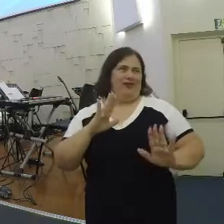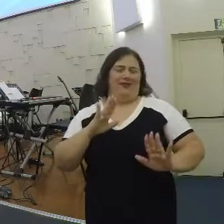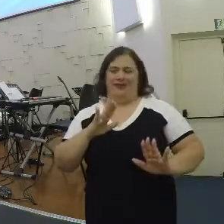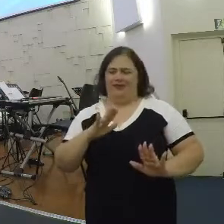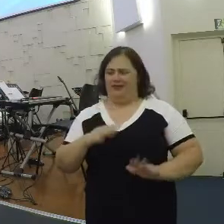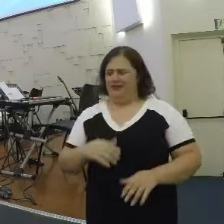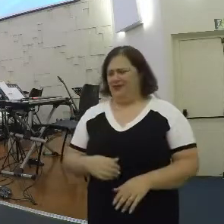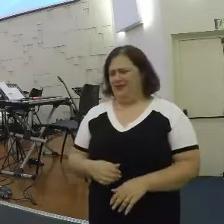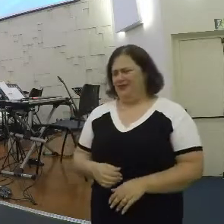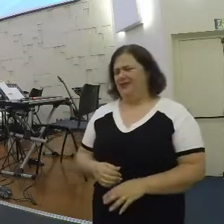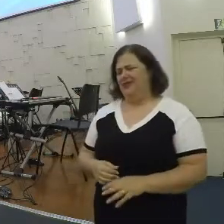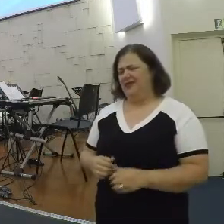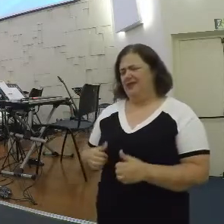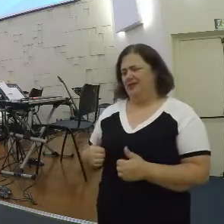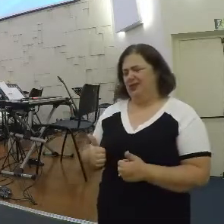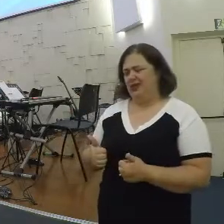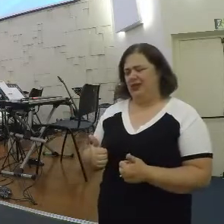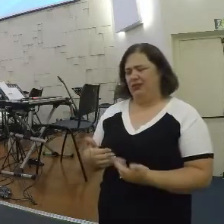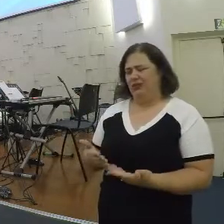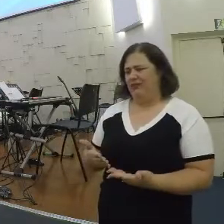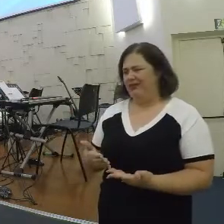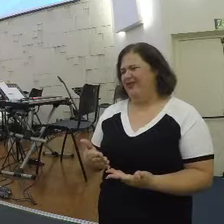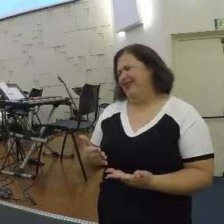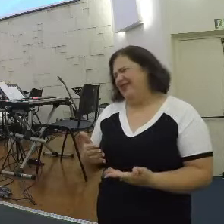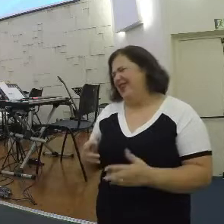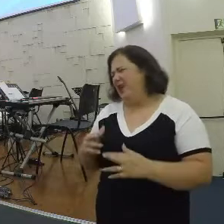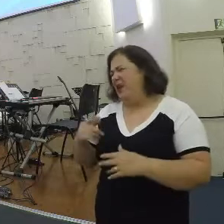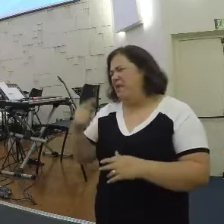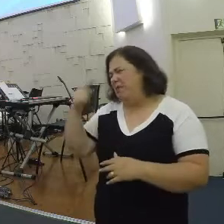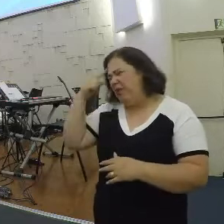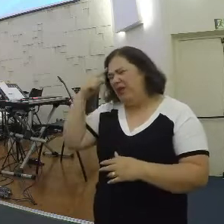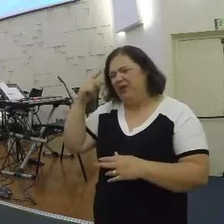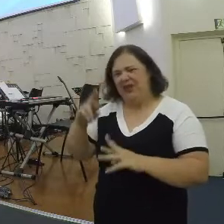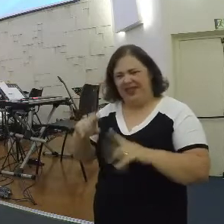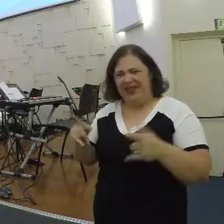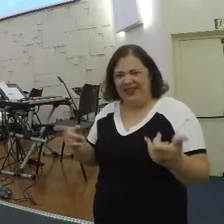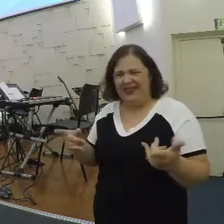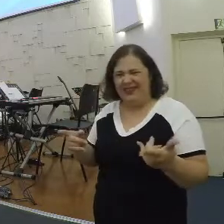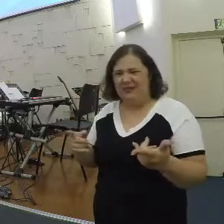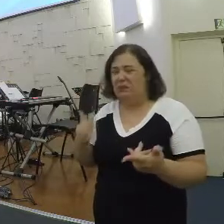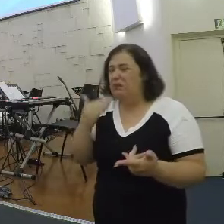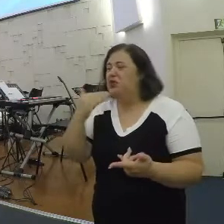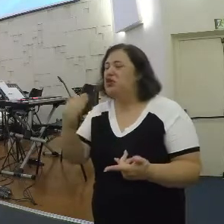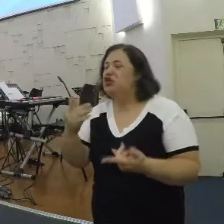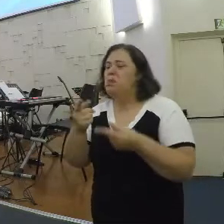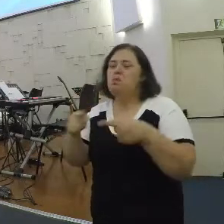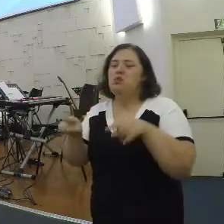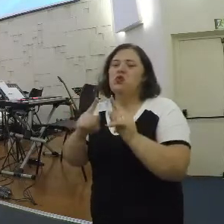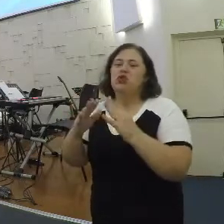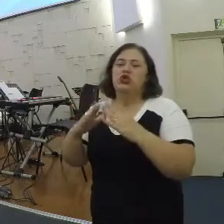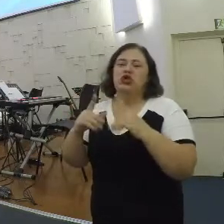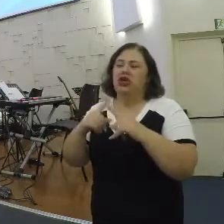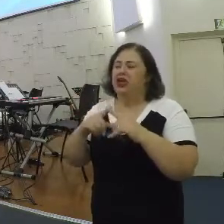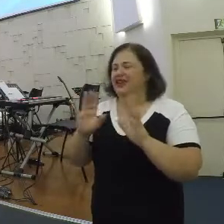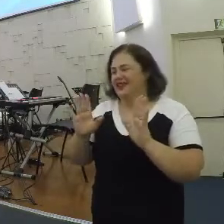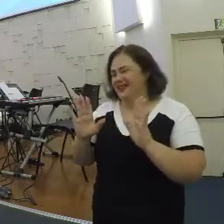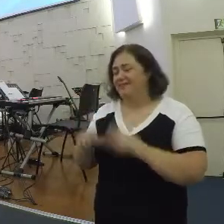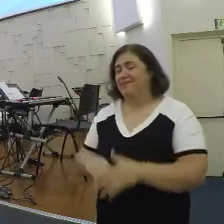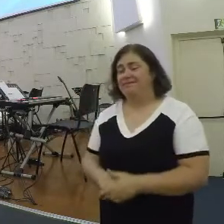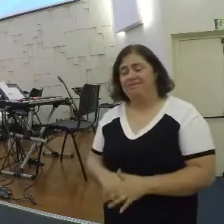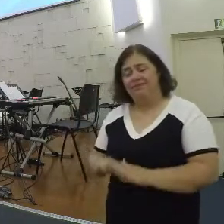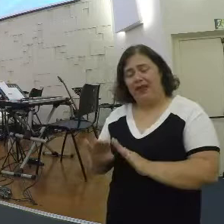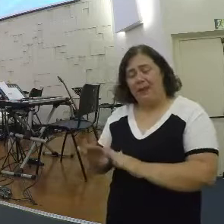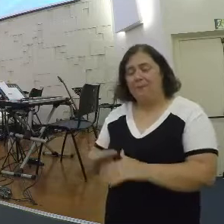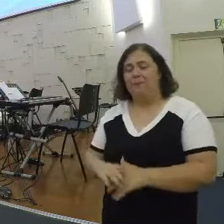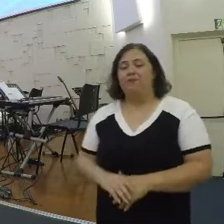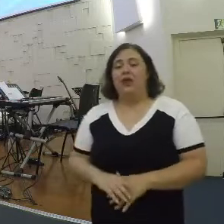voltando, ele me disse: eu amo coral, música coral, canto